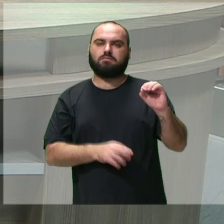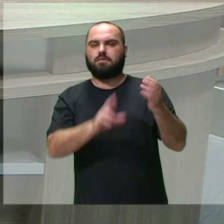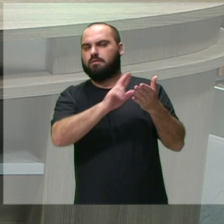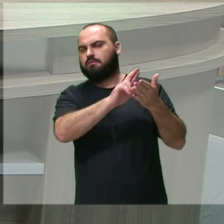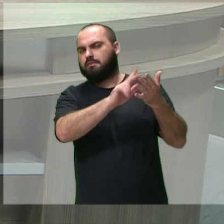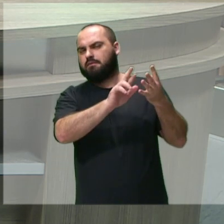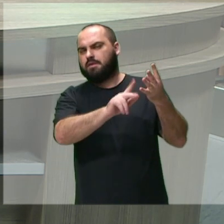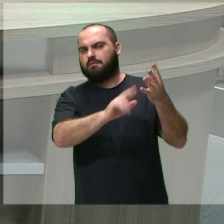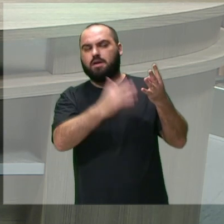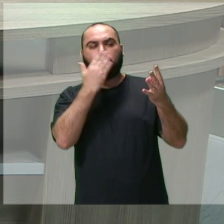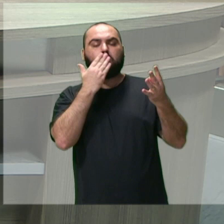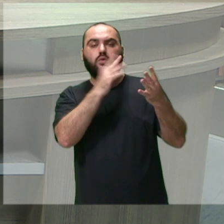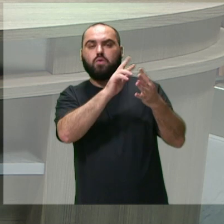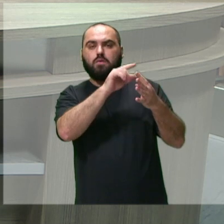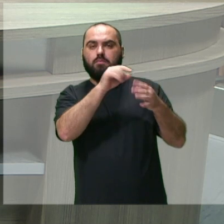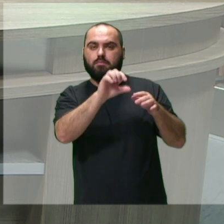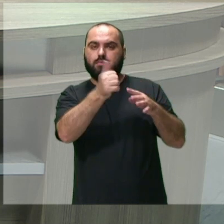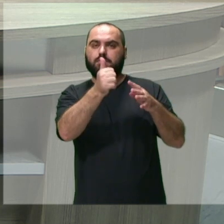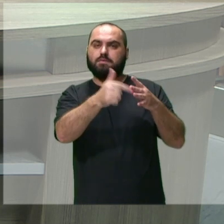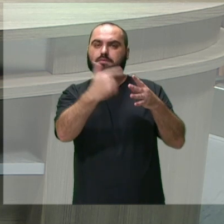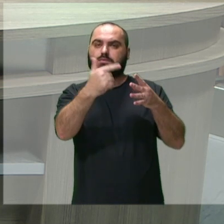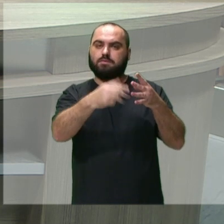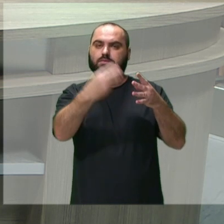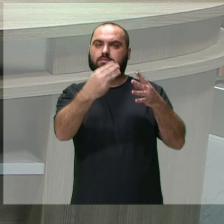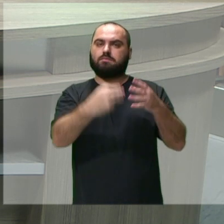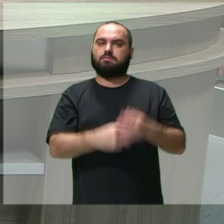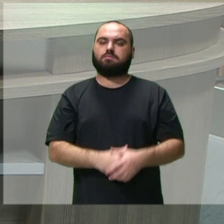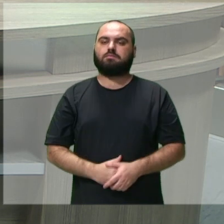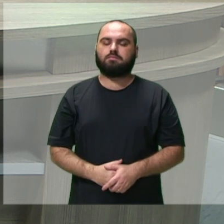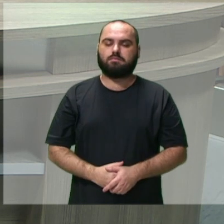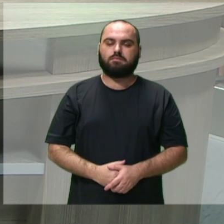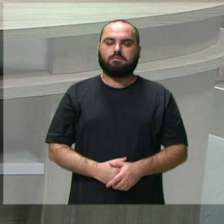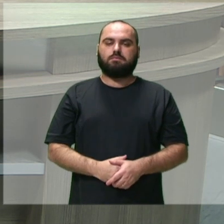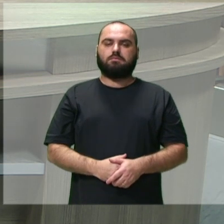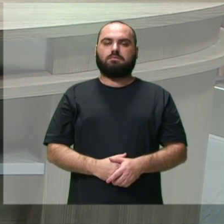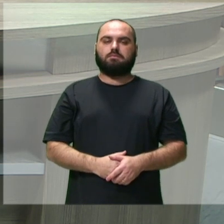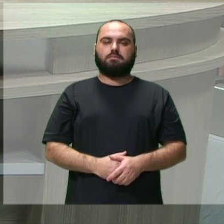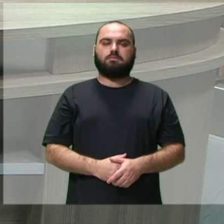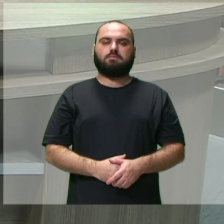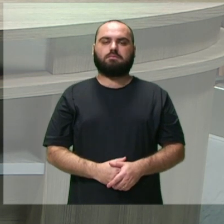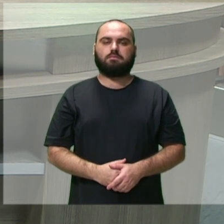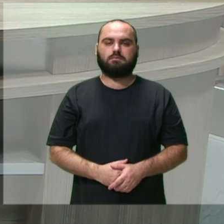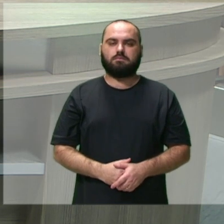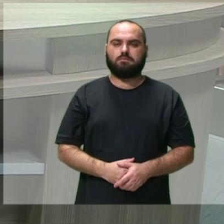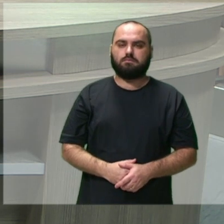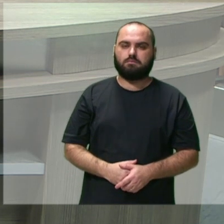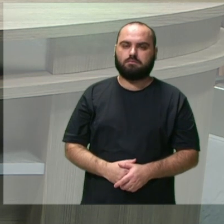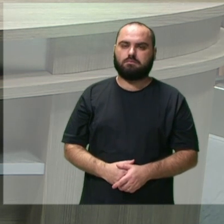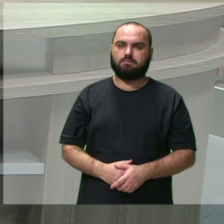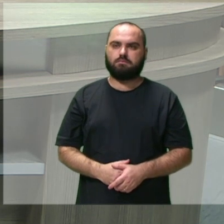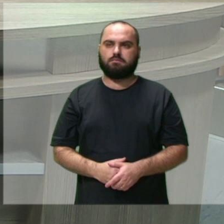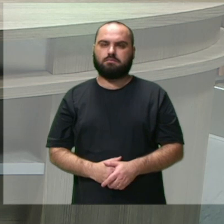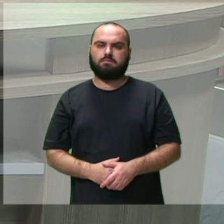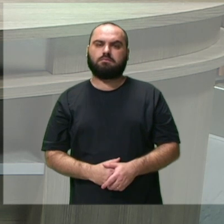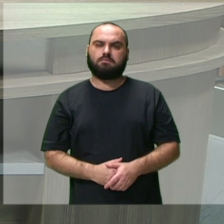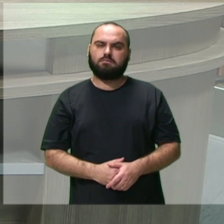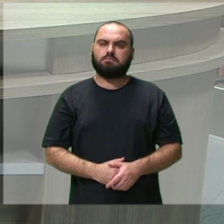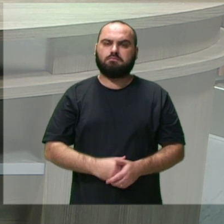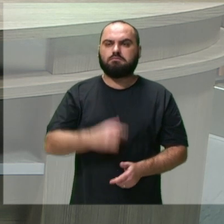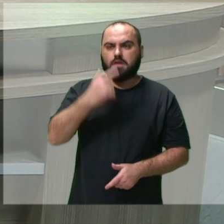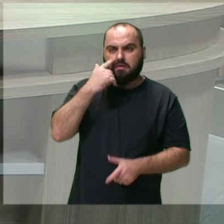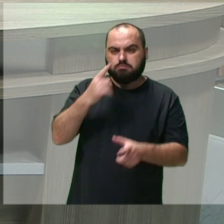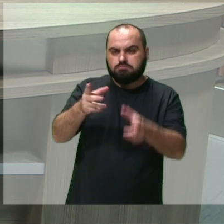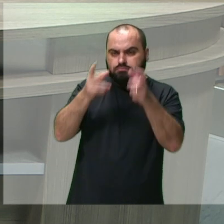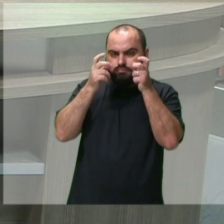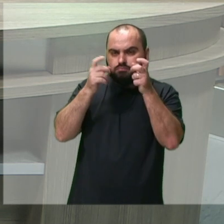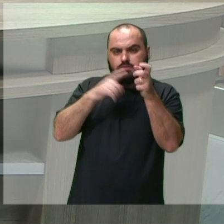as terciárias. No caso aqui são as secundárias. E você trabalha também com muita... Eu vi que tem